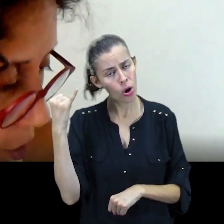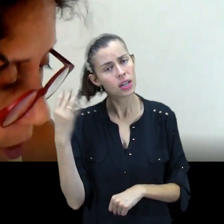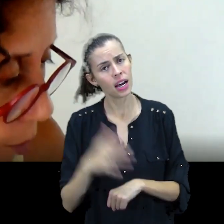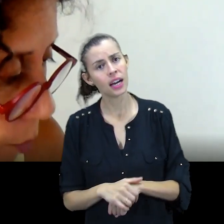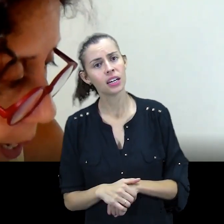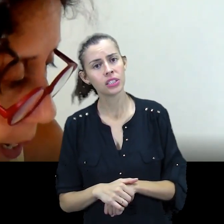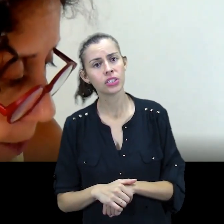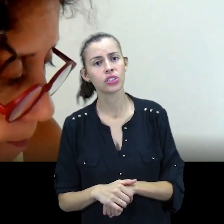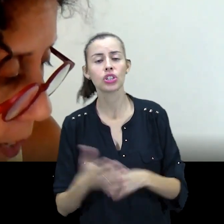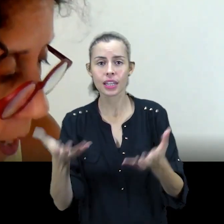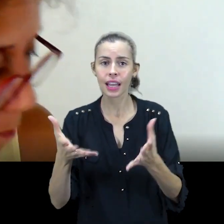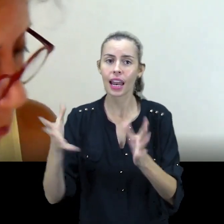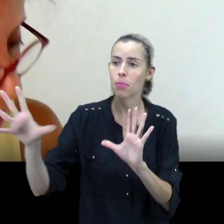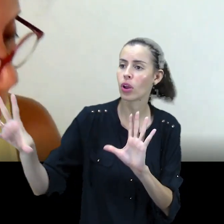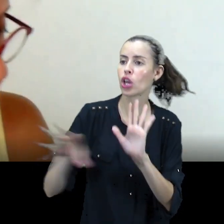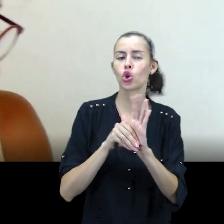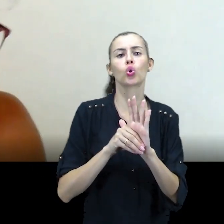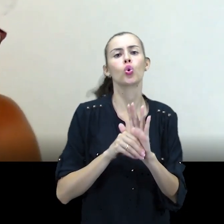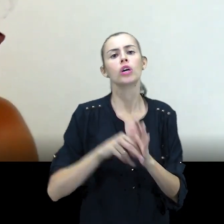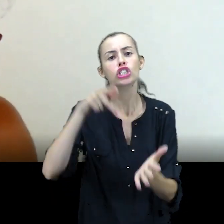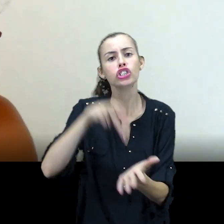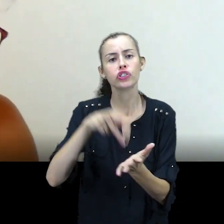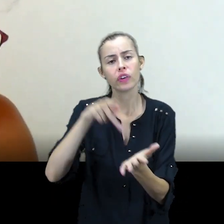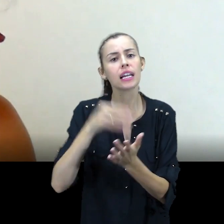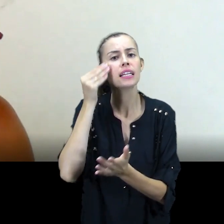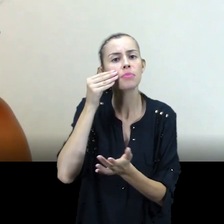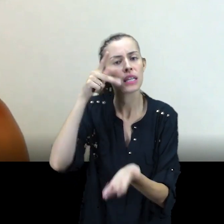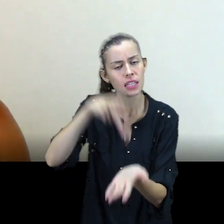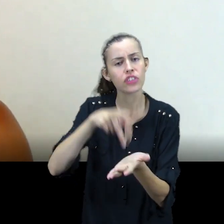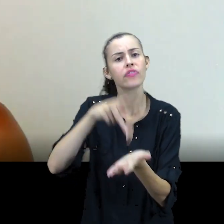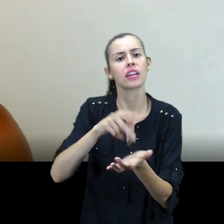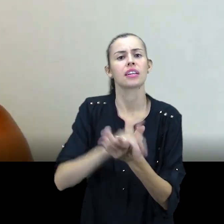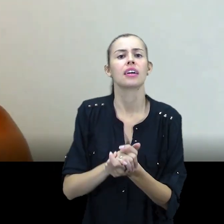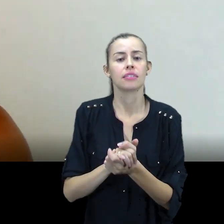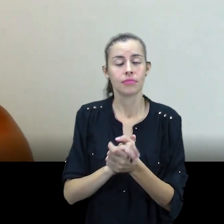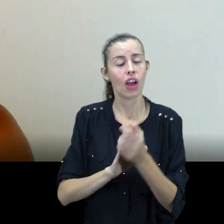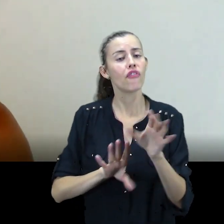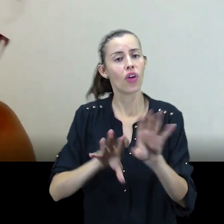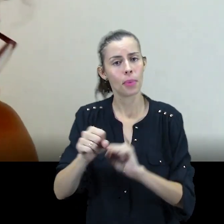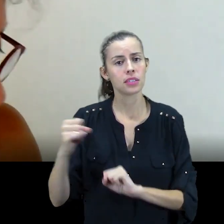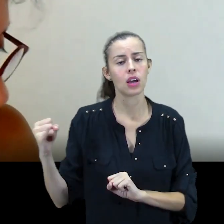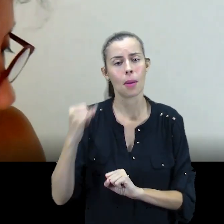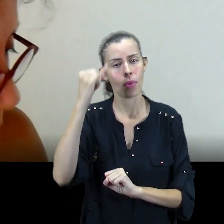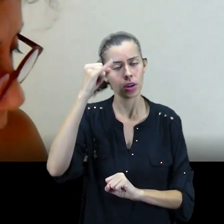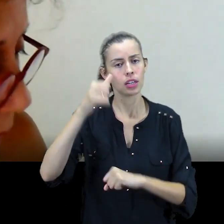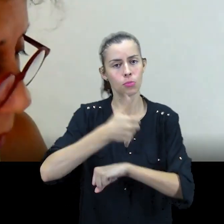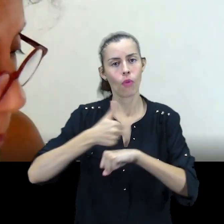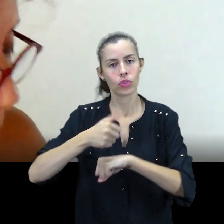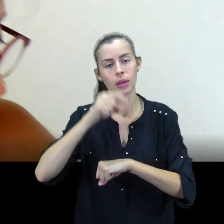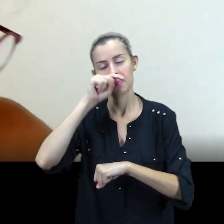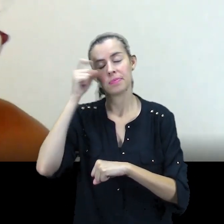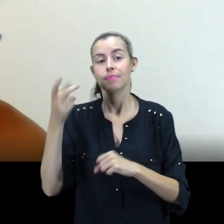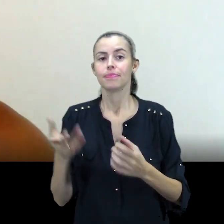nesse sentido, seguindo um pouquinho no que você falou, naquelas normas, né, que vocês implementaram na resolução de